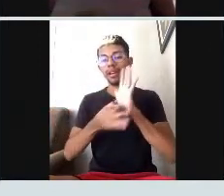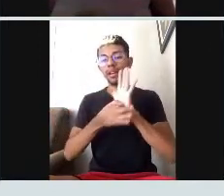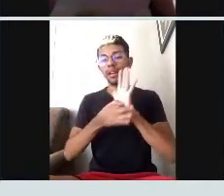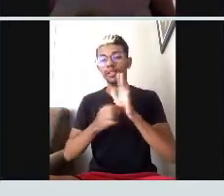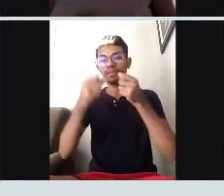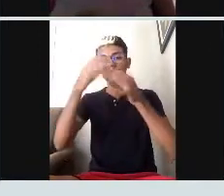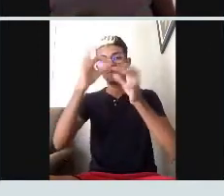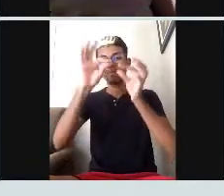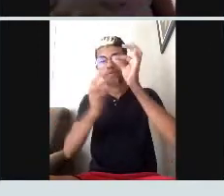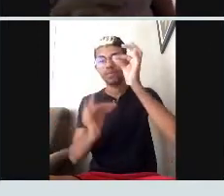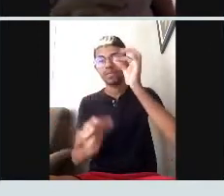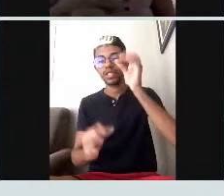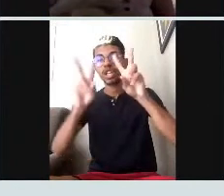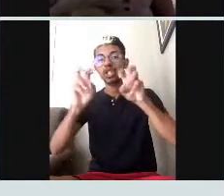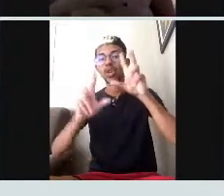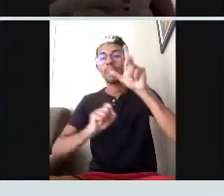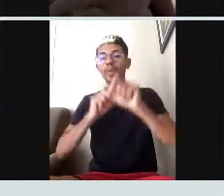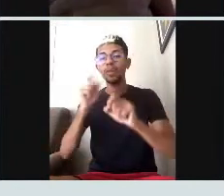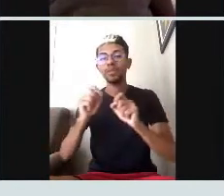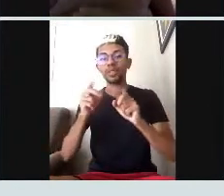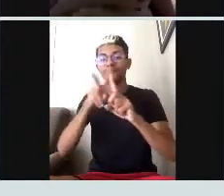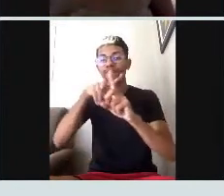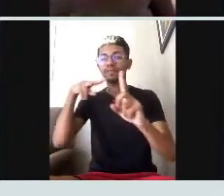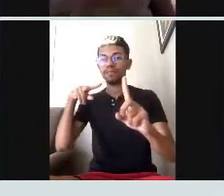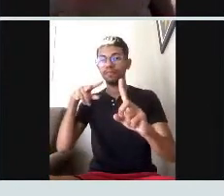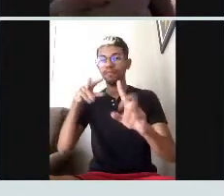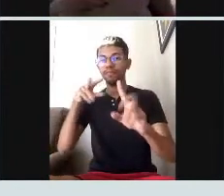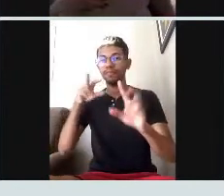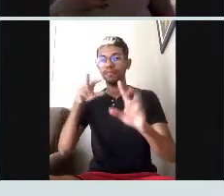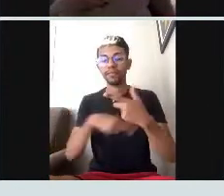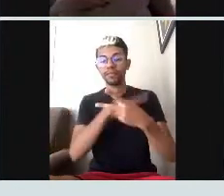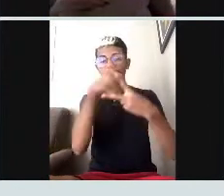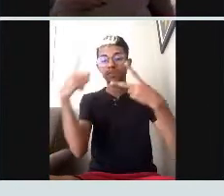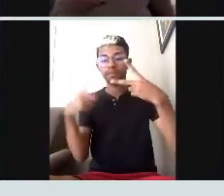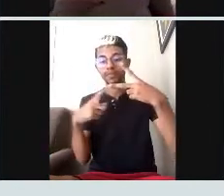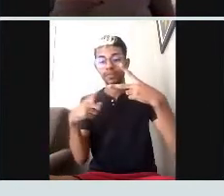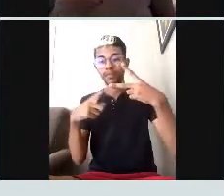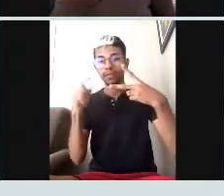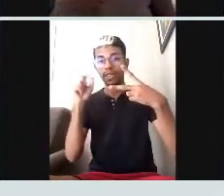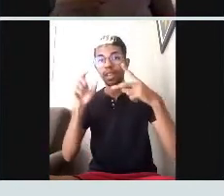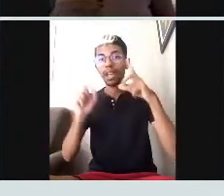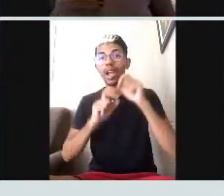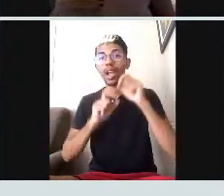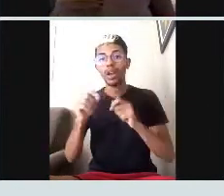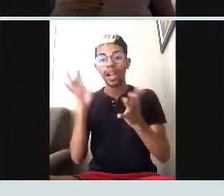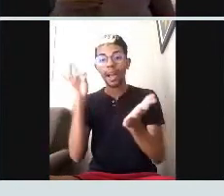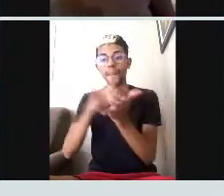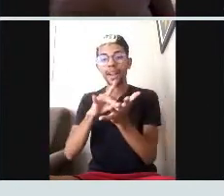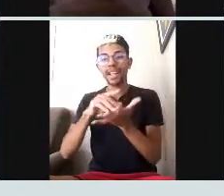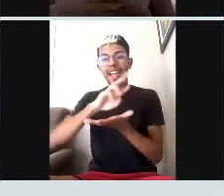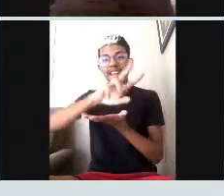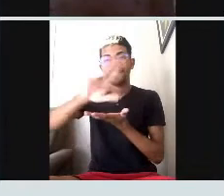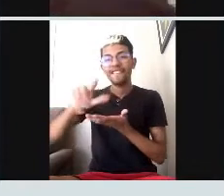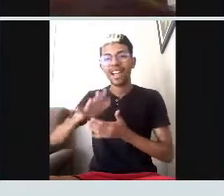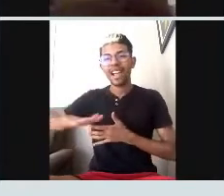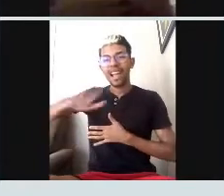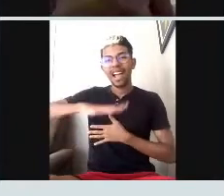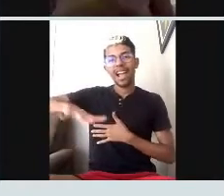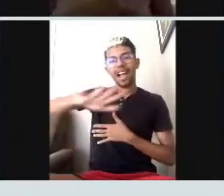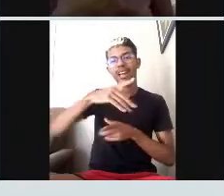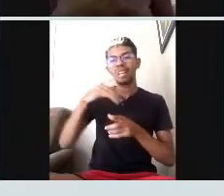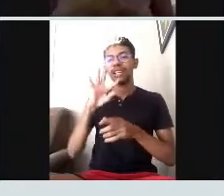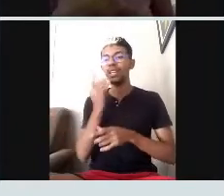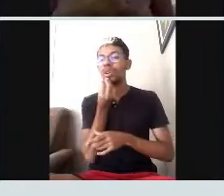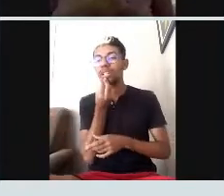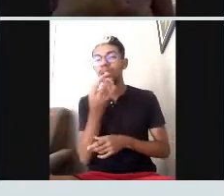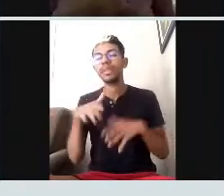vista. E o segundo ponto é a aplicação de várias áreas do conhecimento. E aí vocês não podem também, né, só